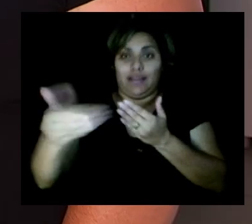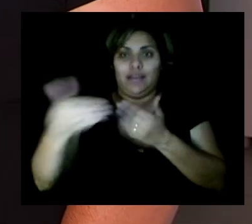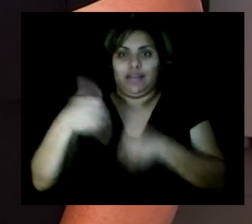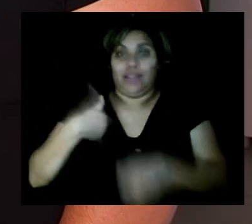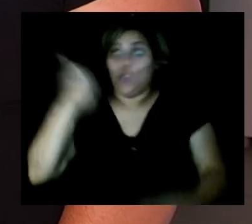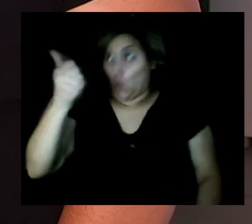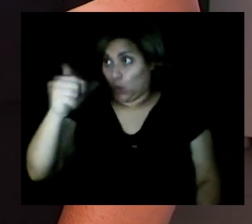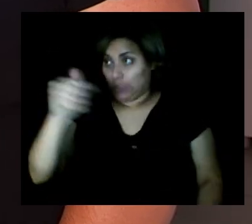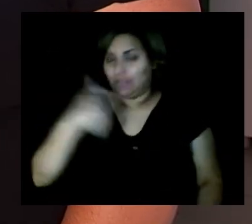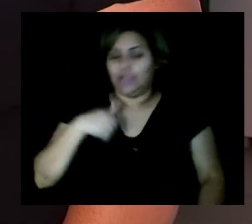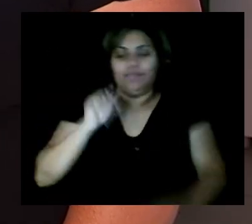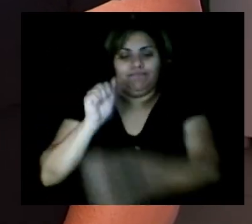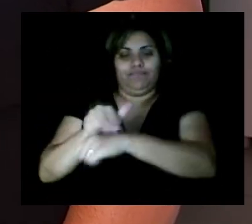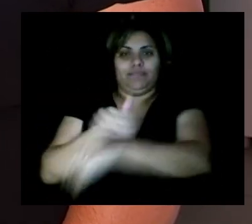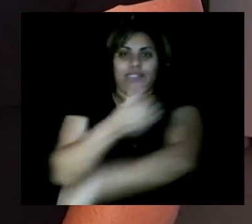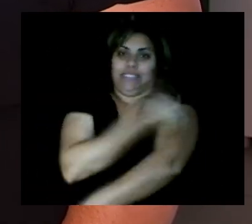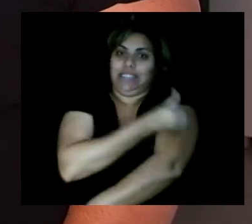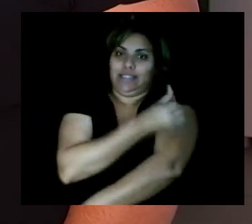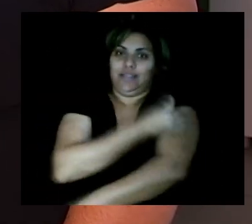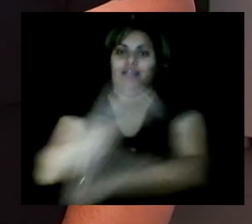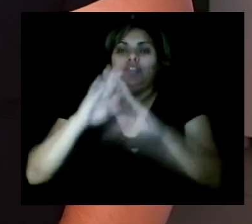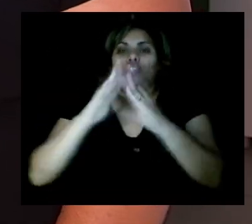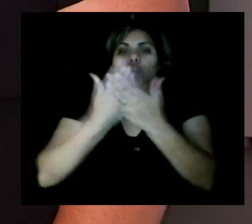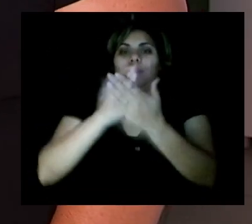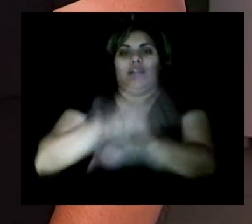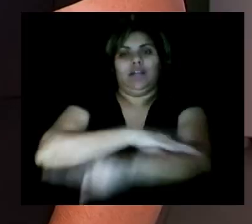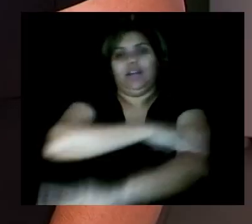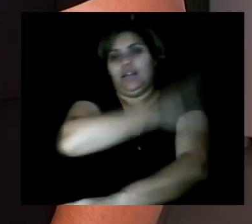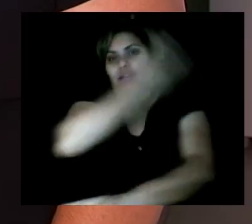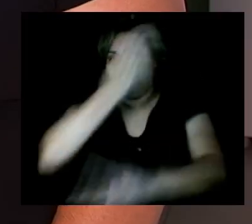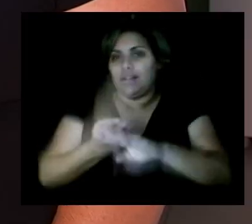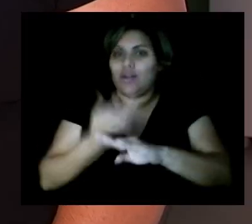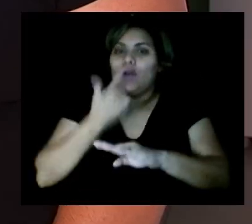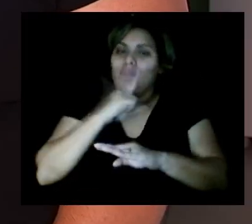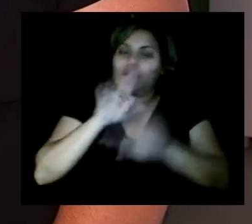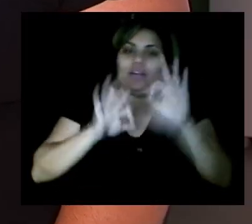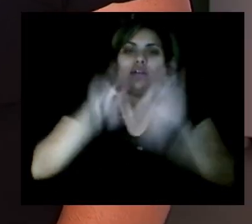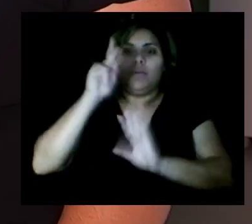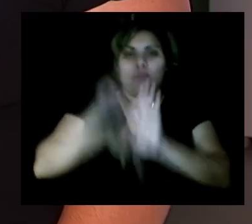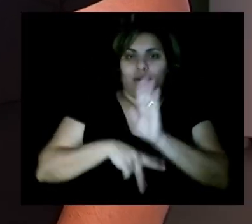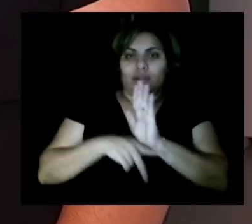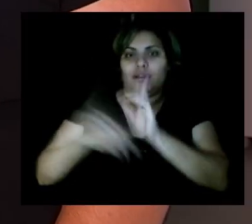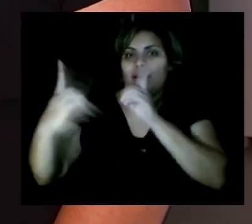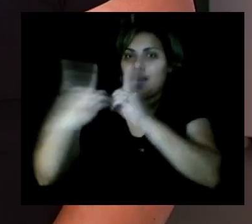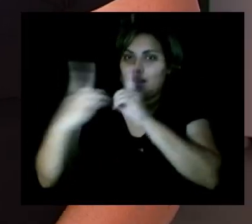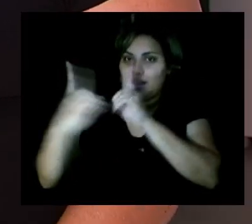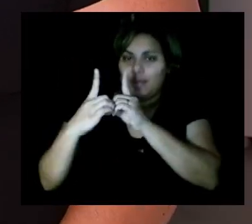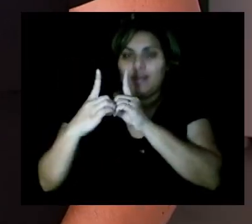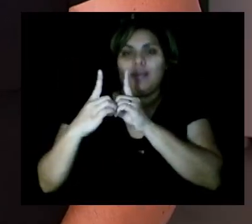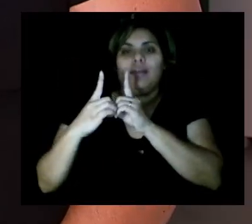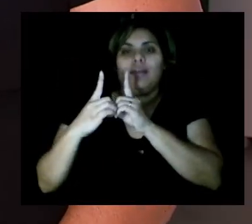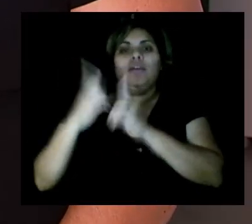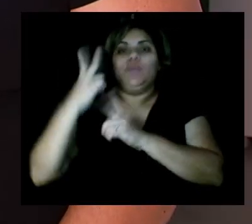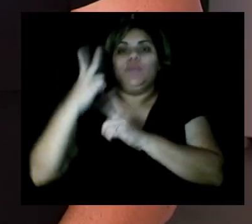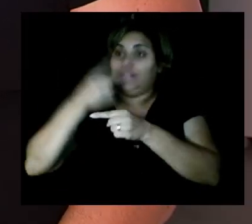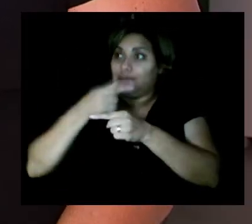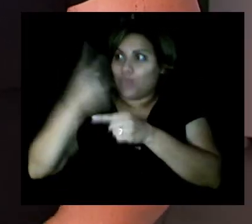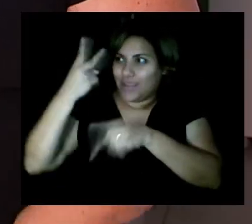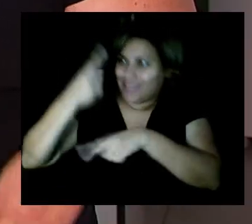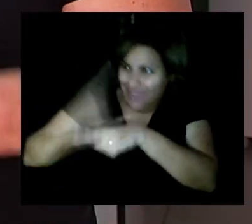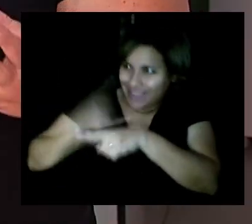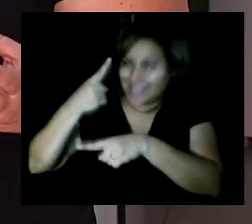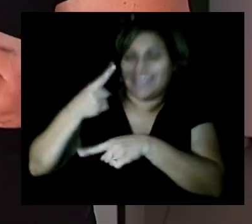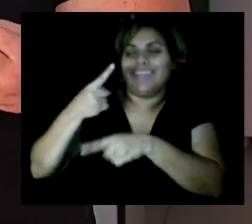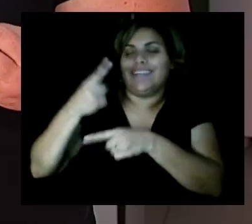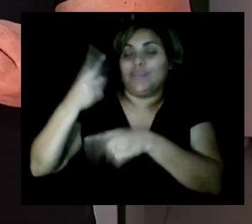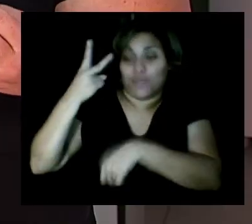e a escola é integral, aí a gente conseguiu, então ele conseguiu esse projeto que é o Autoassistida, que é 2 vezes na semana e...